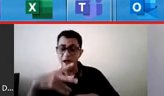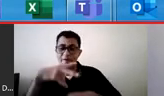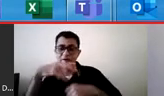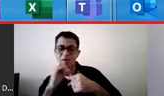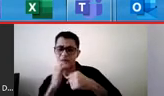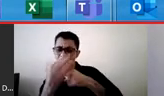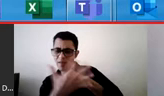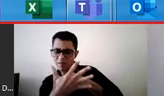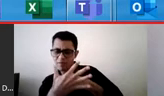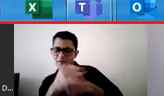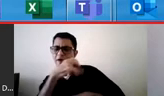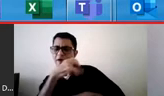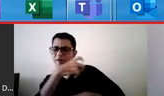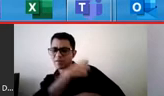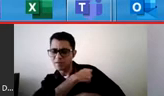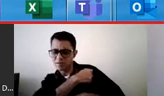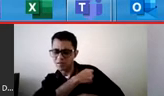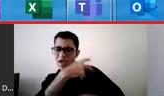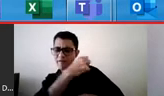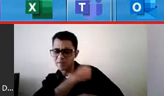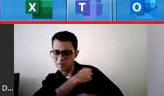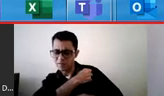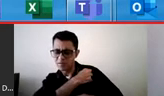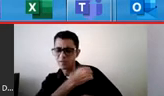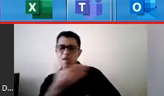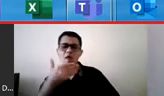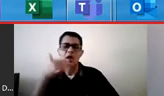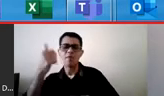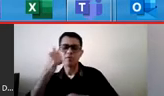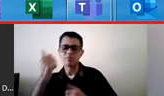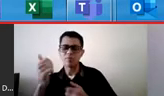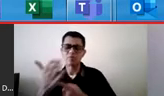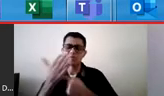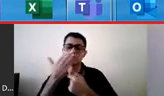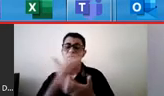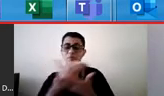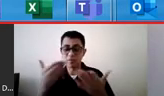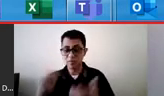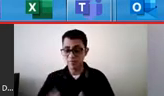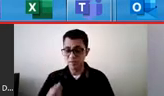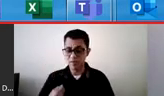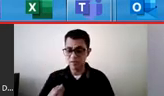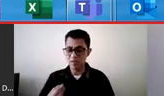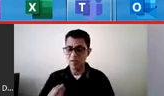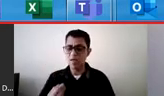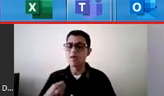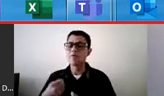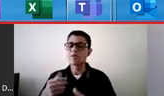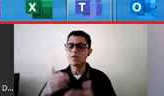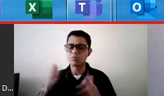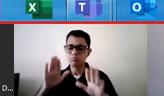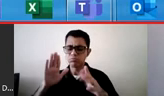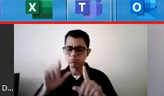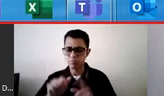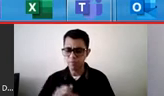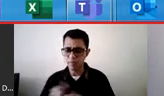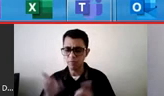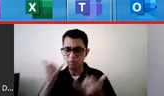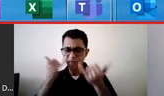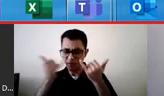melhor recurso. E a gente, eu estou me apoiando em cima disso, né? Em cima de uma mídia saudável, pelo que a gente está